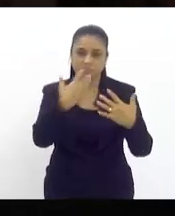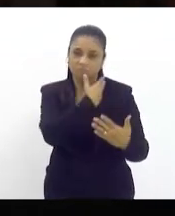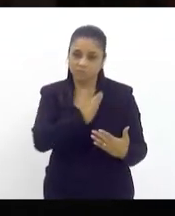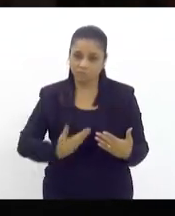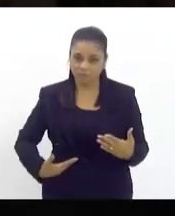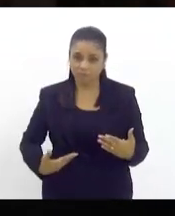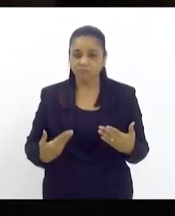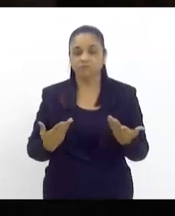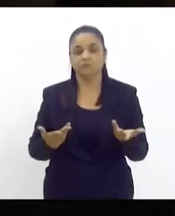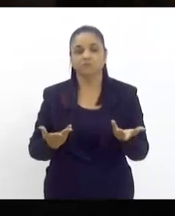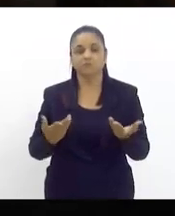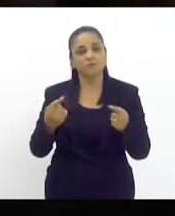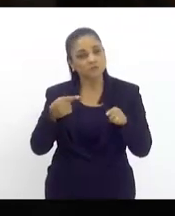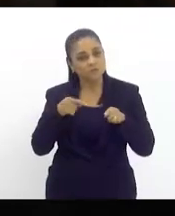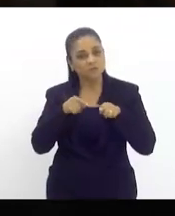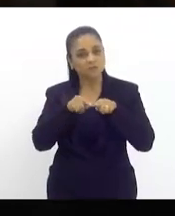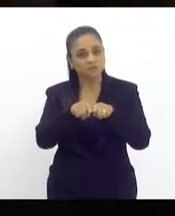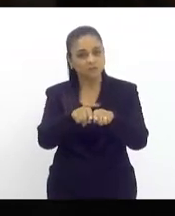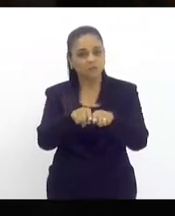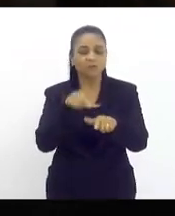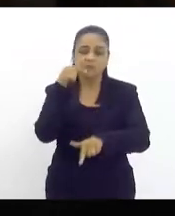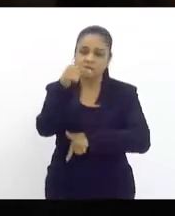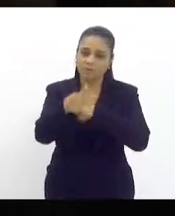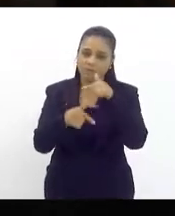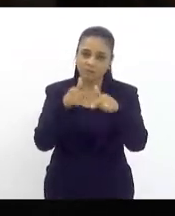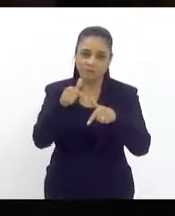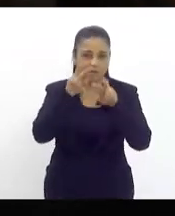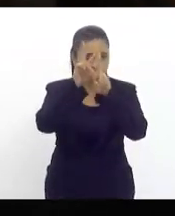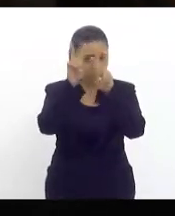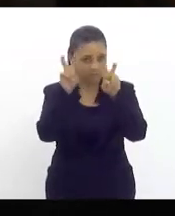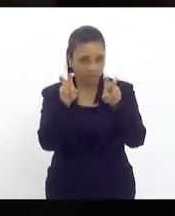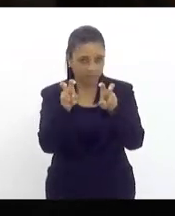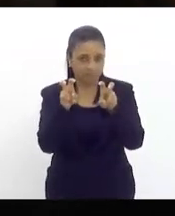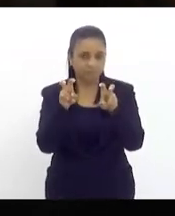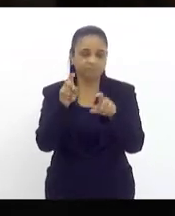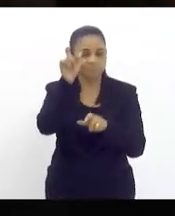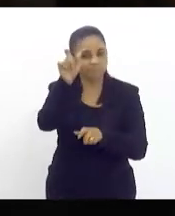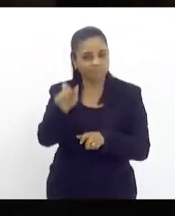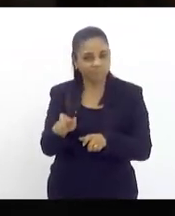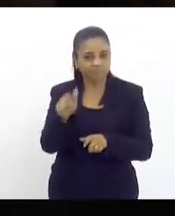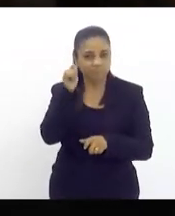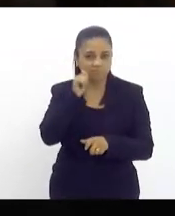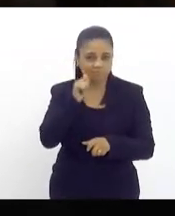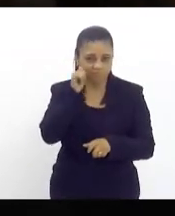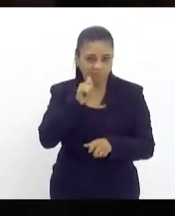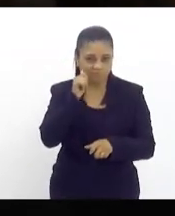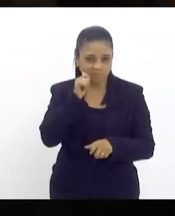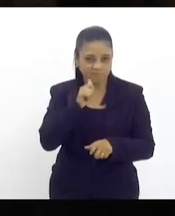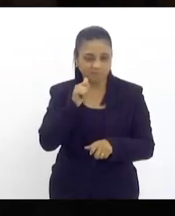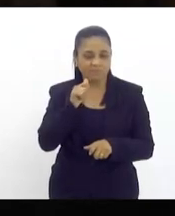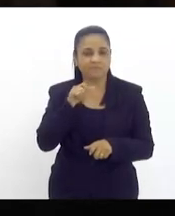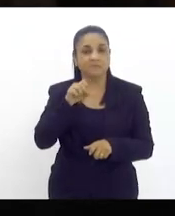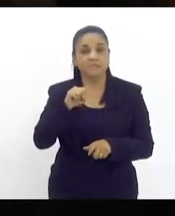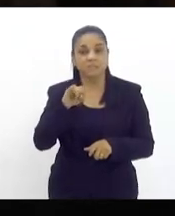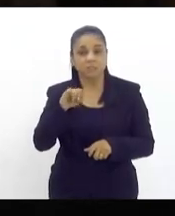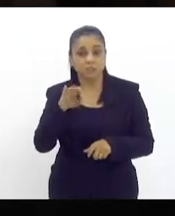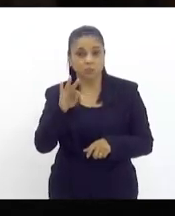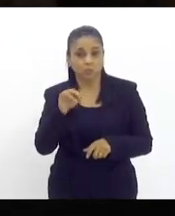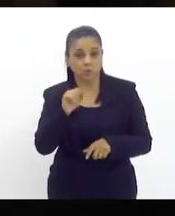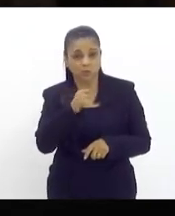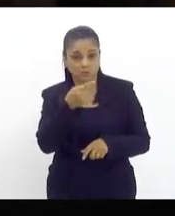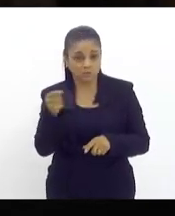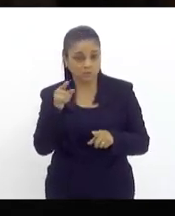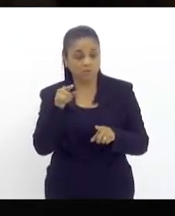conjuntamente que trata do trabalho sobre trabalho das mulheres sobre a situação das mulheres Principalmente as mulheres